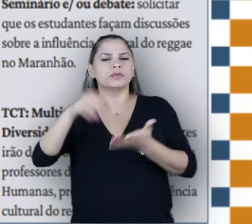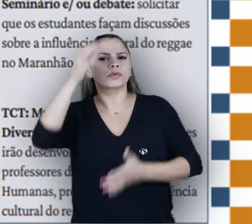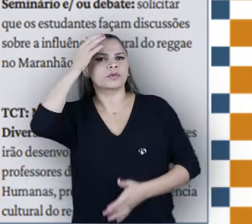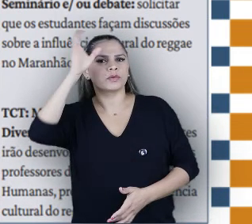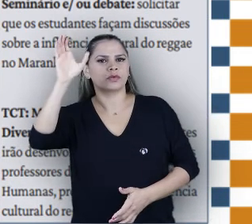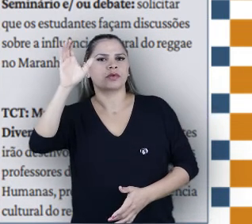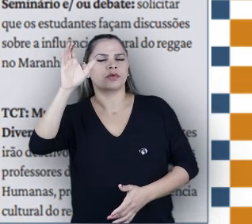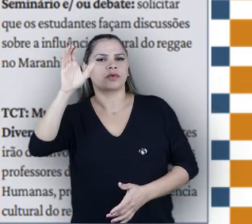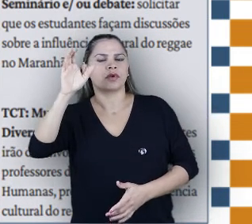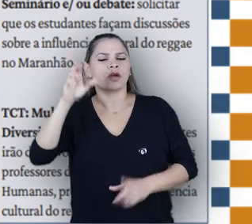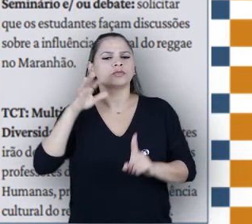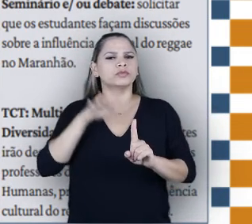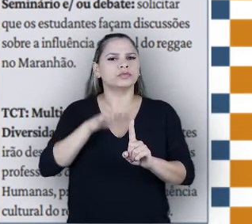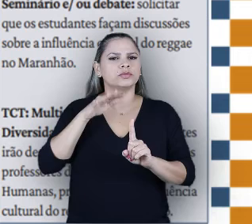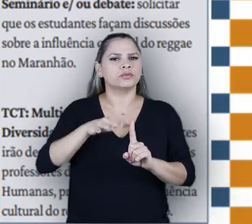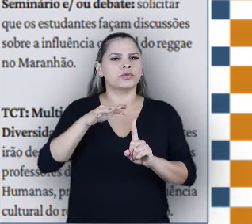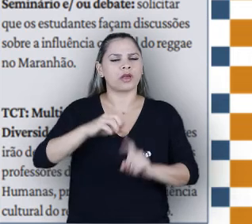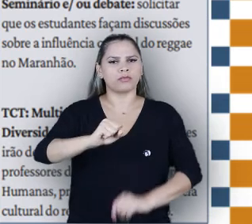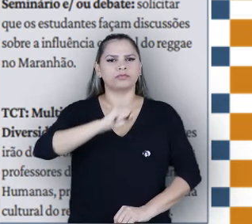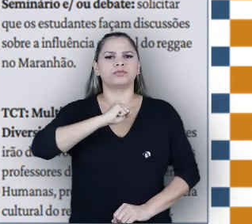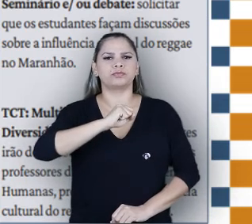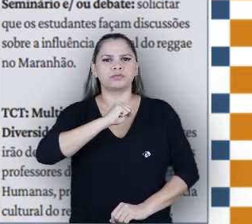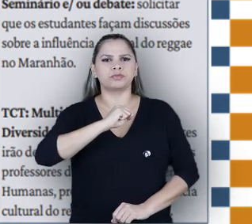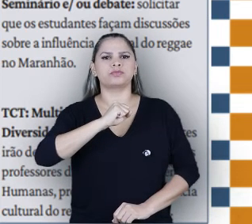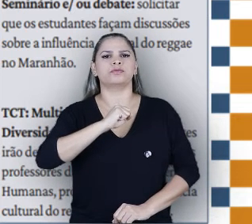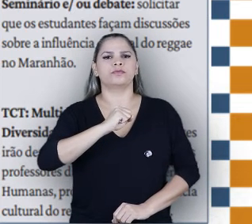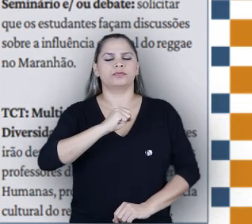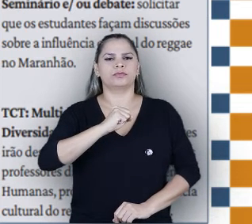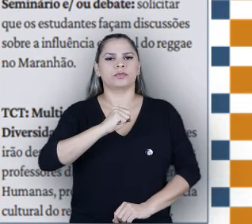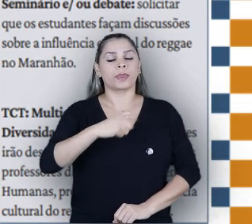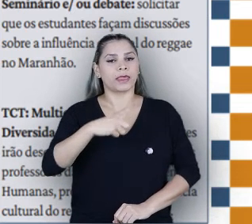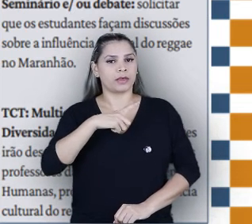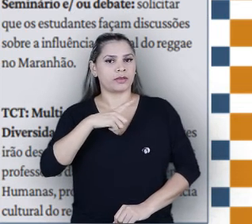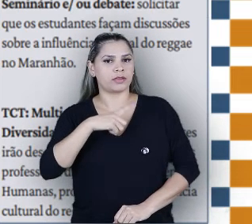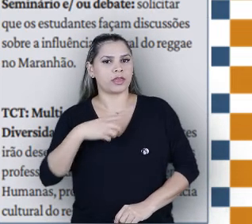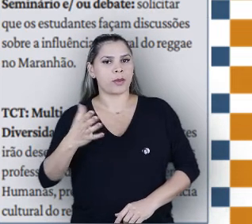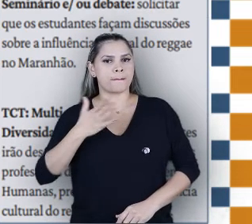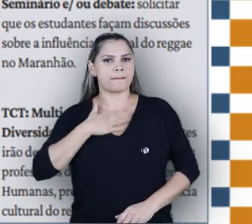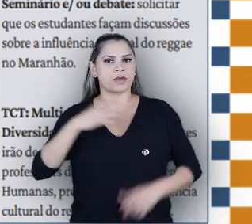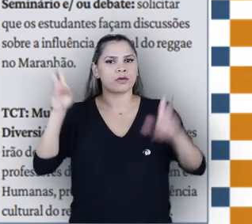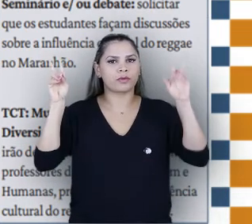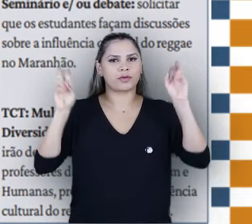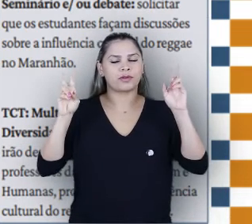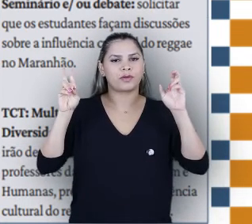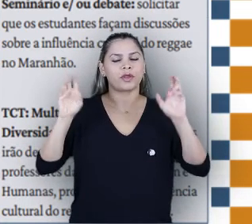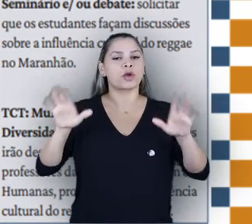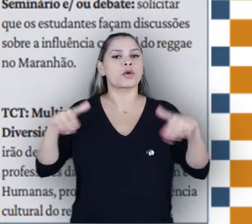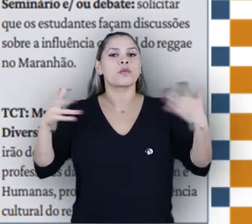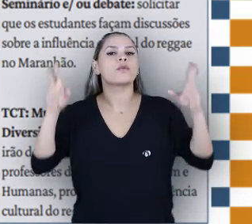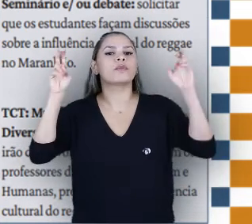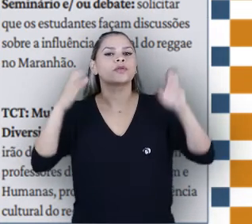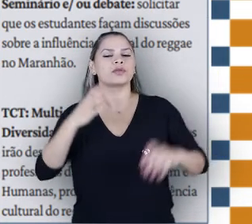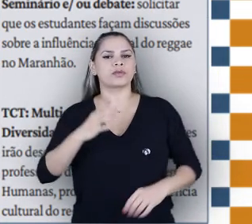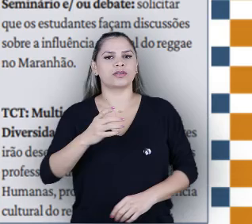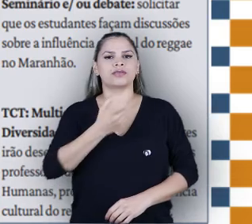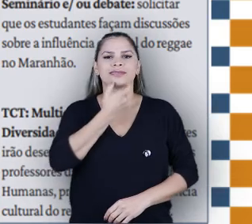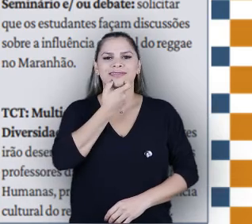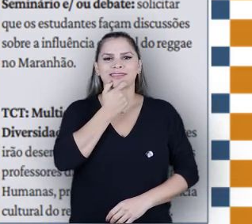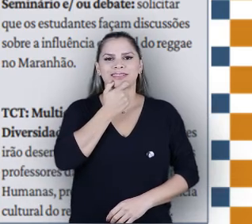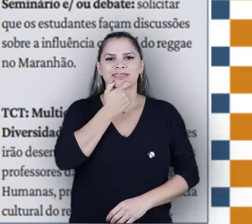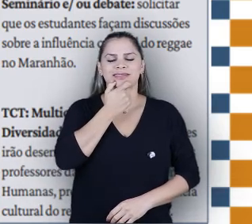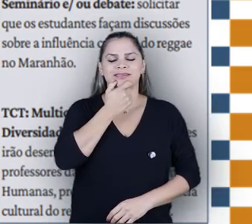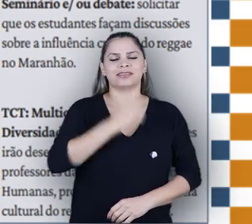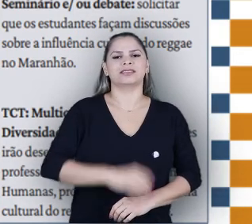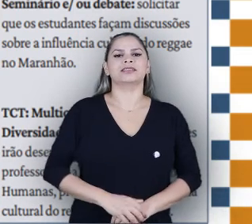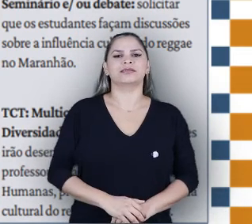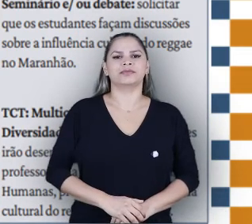and write about Maranhão Tourist Attraction. Olha aí o turismo, mais uma